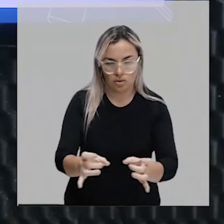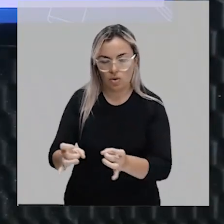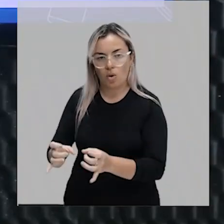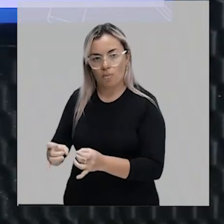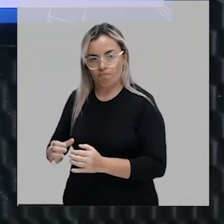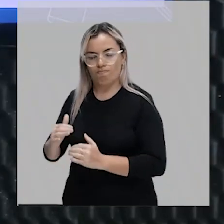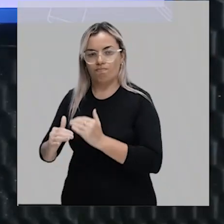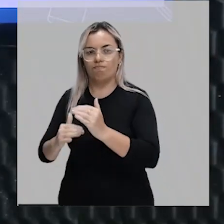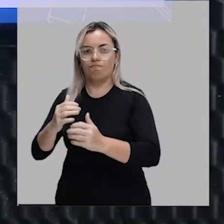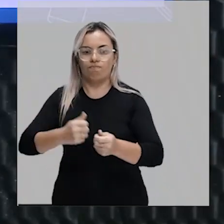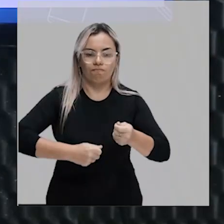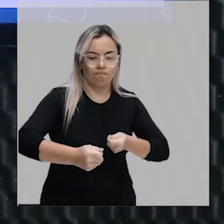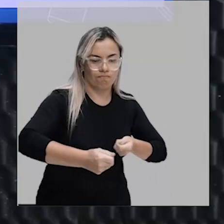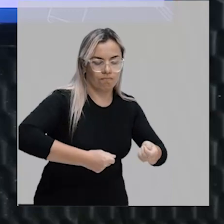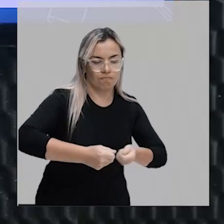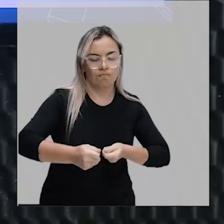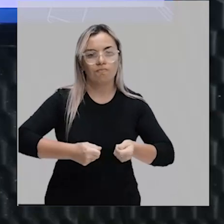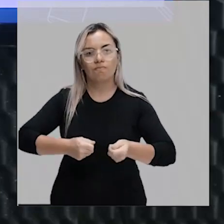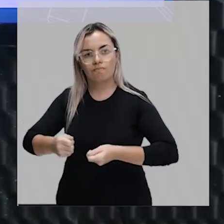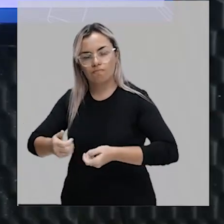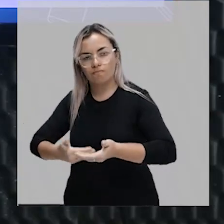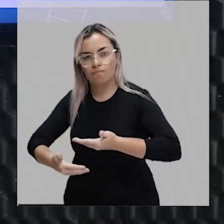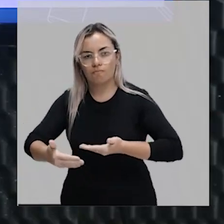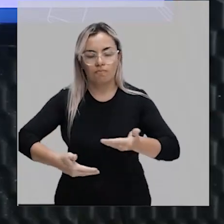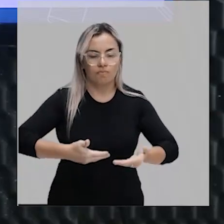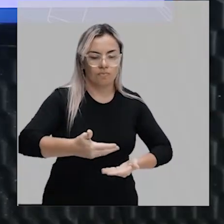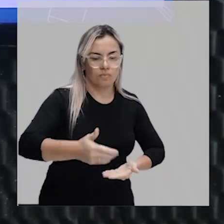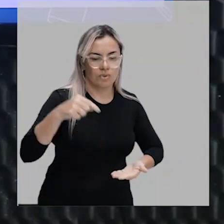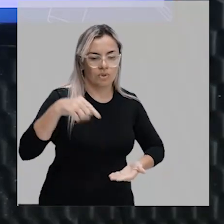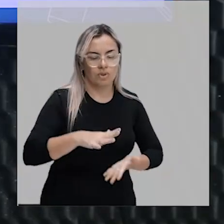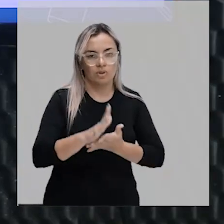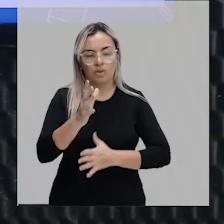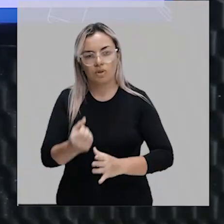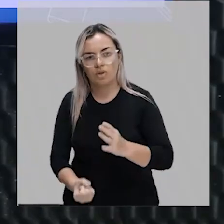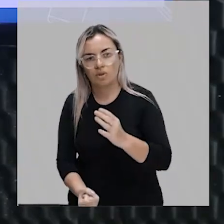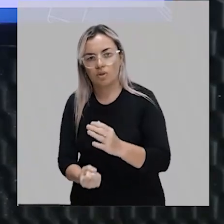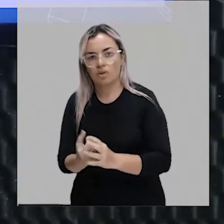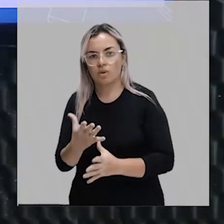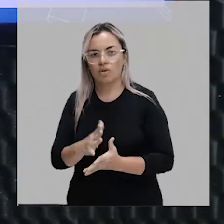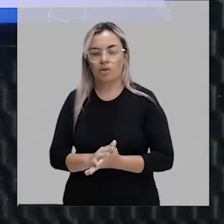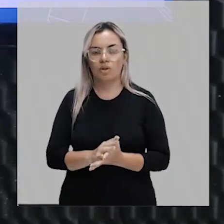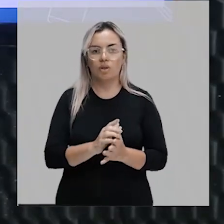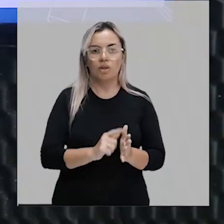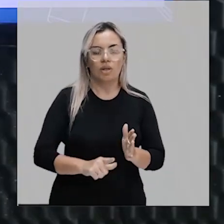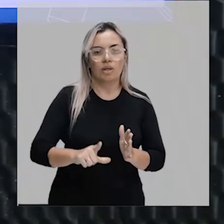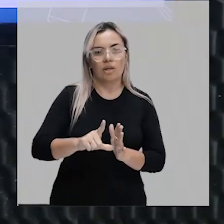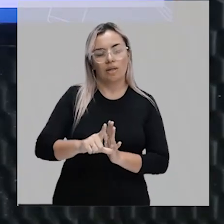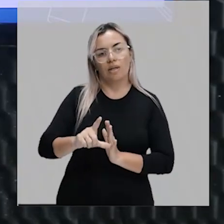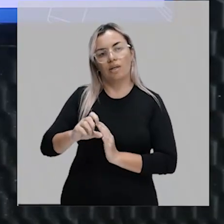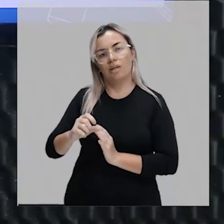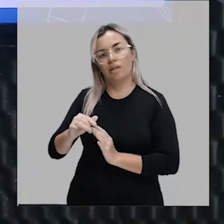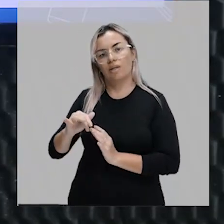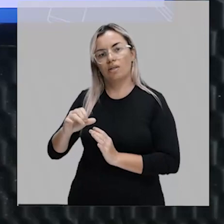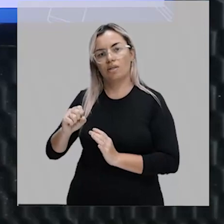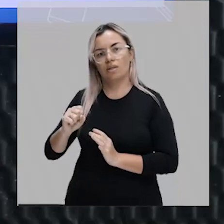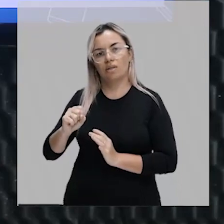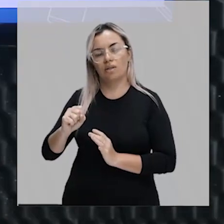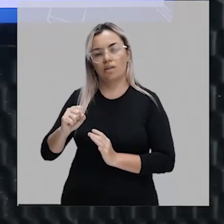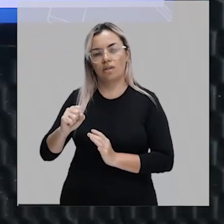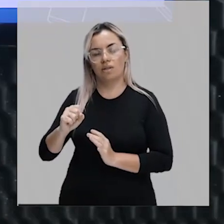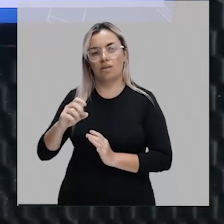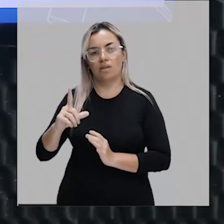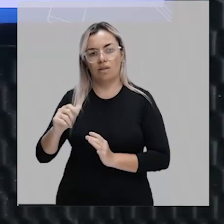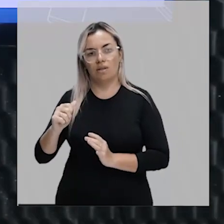desenvolver. A partir daí, você terá o nascimento de uma legislação. Essas